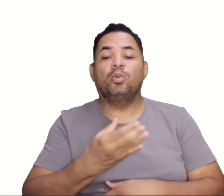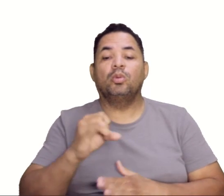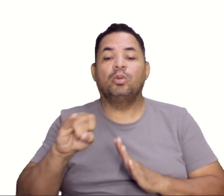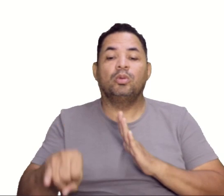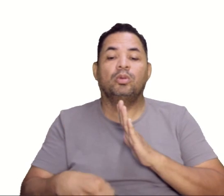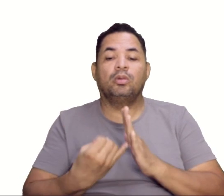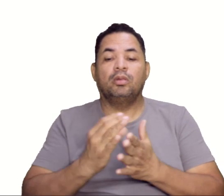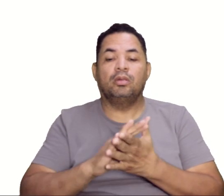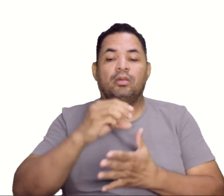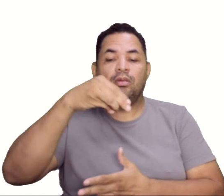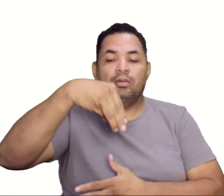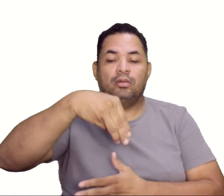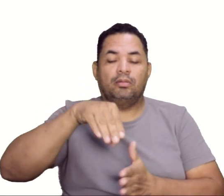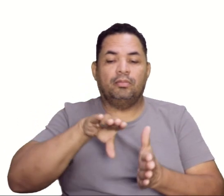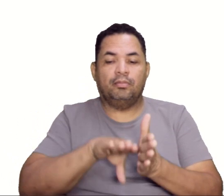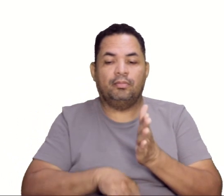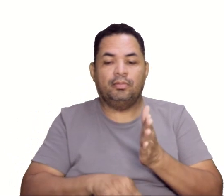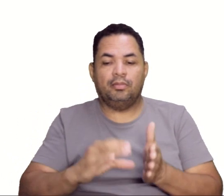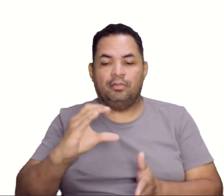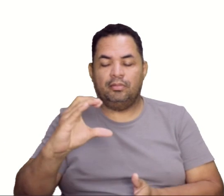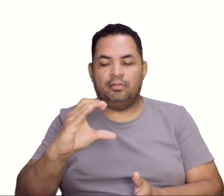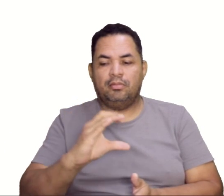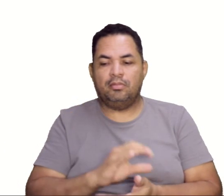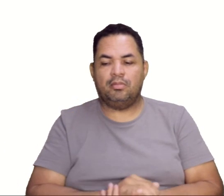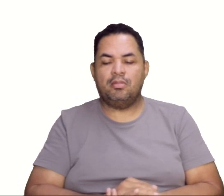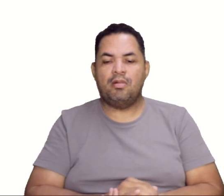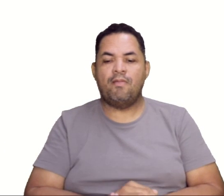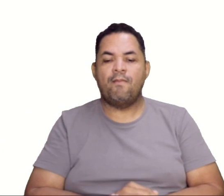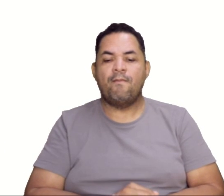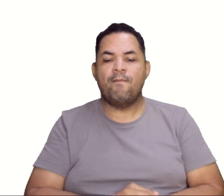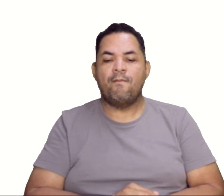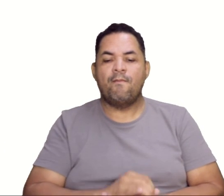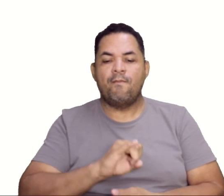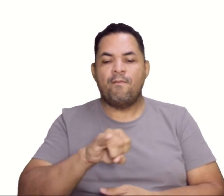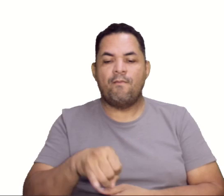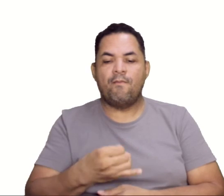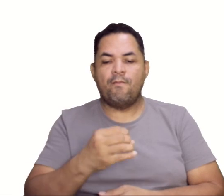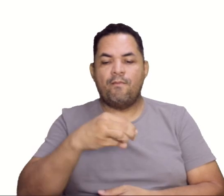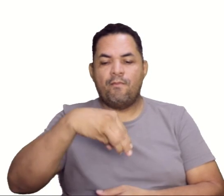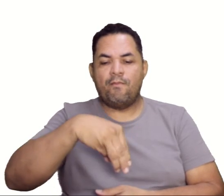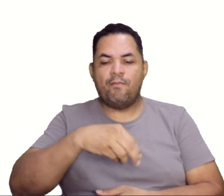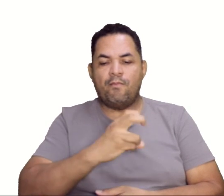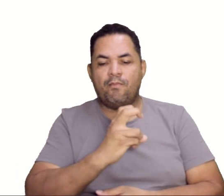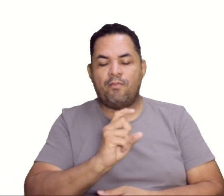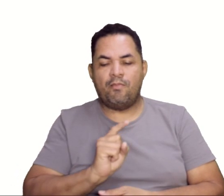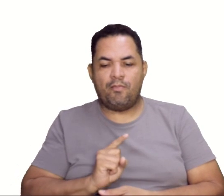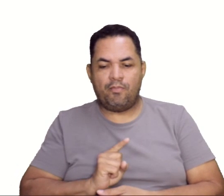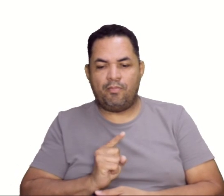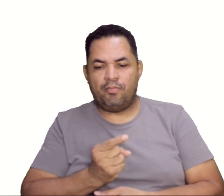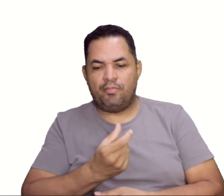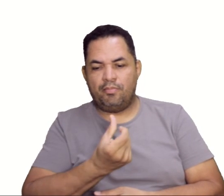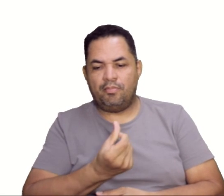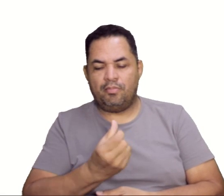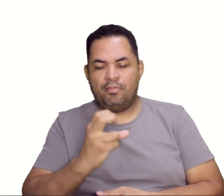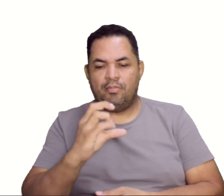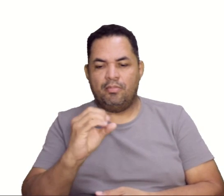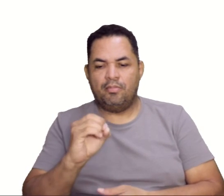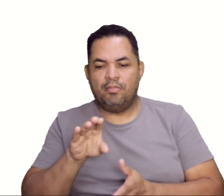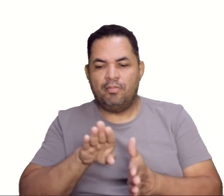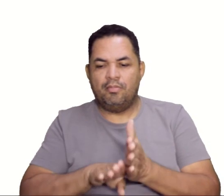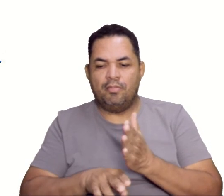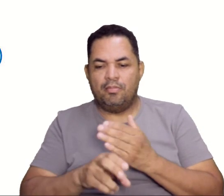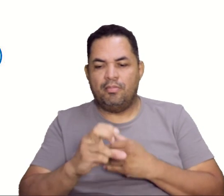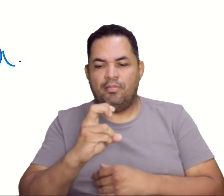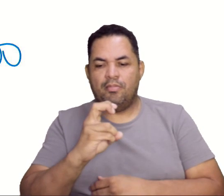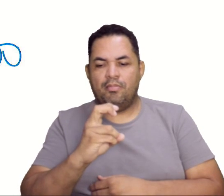vai ser montante menos capital né então o juro vai ser o montante 5650 menos o